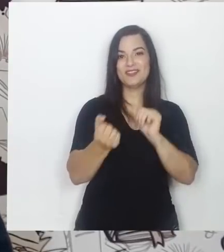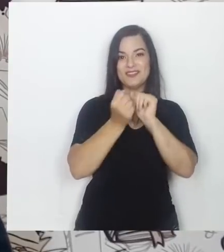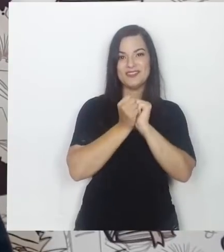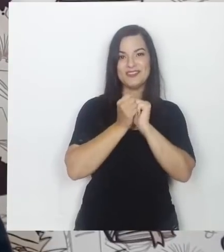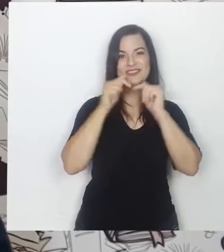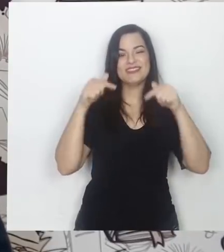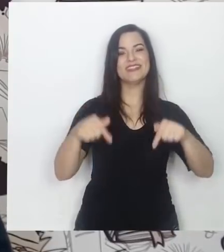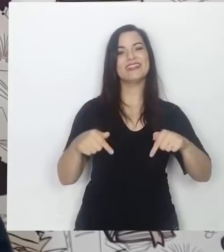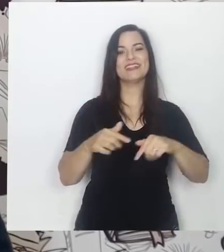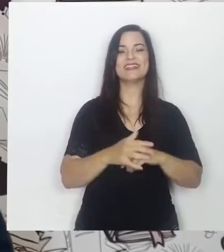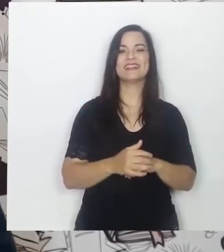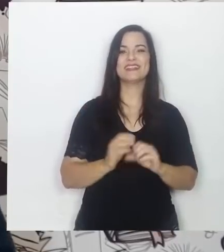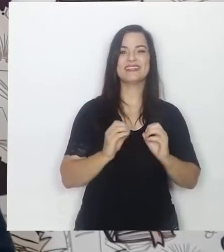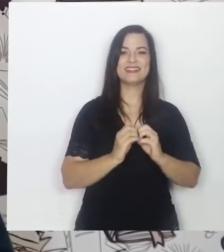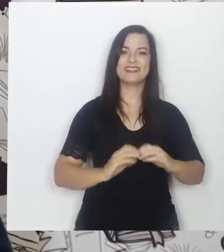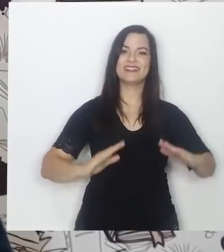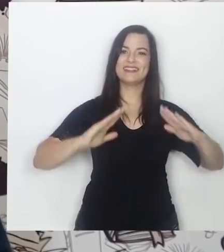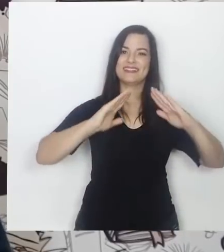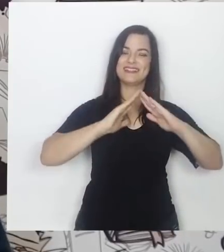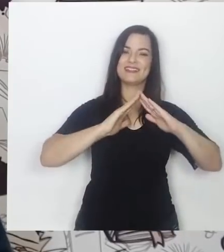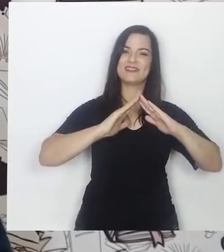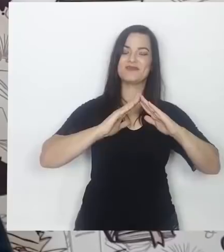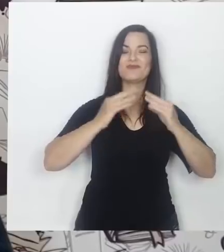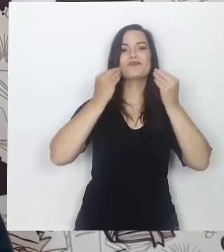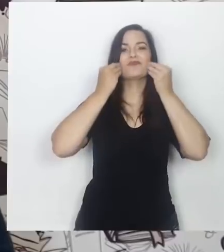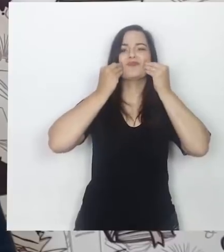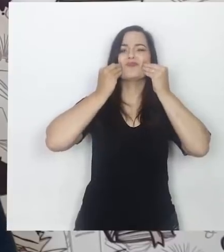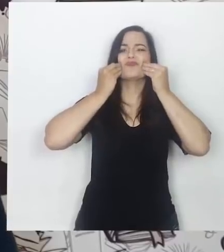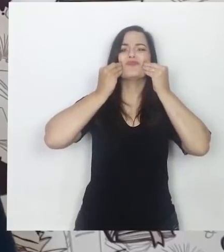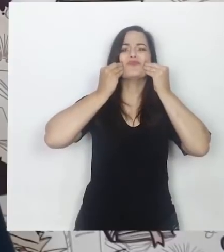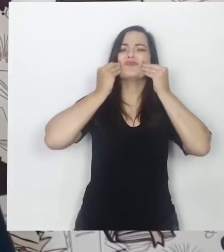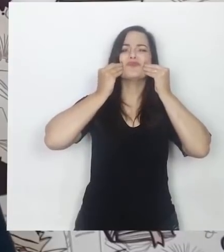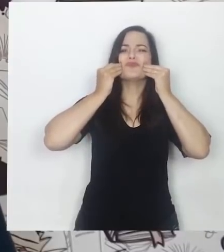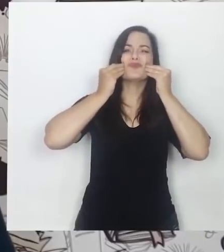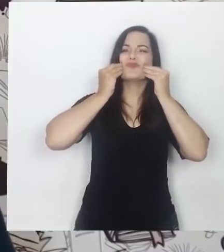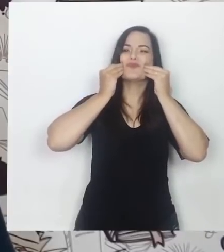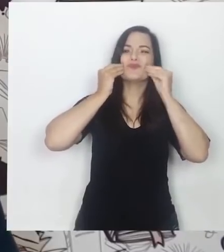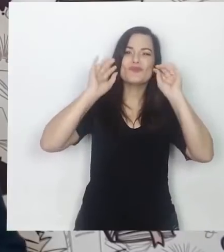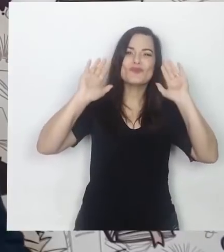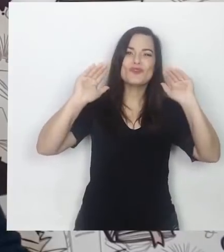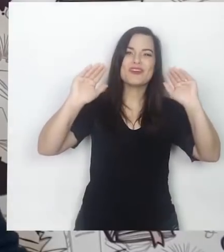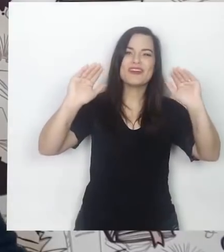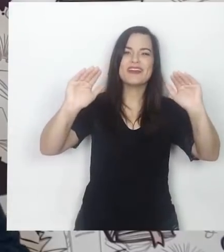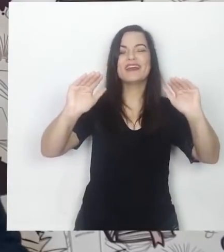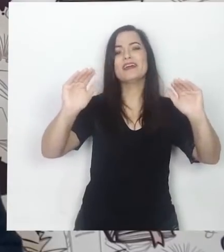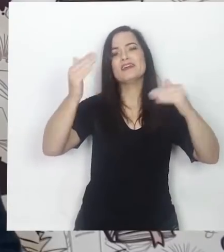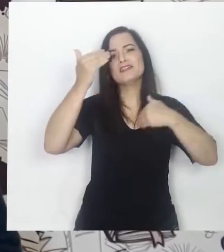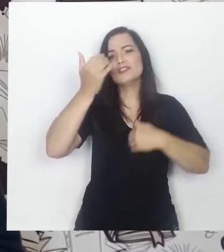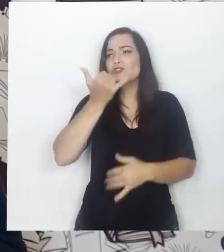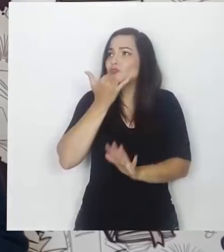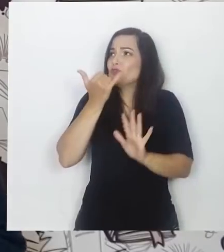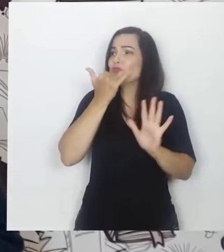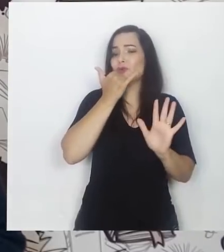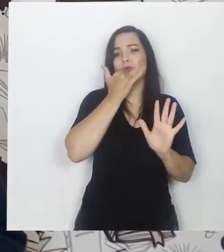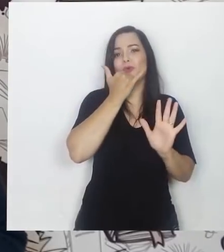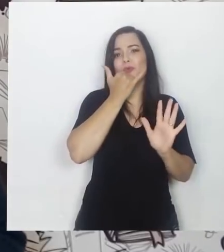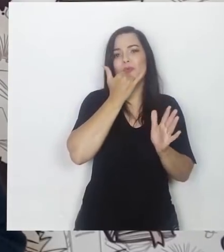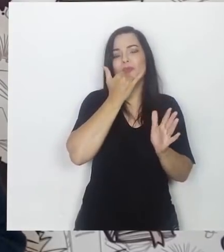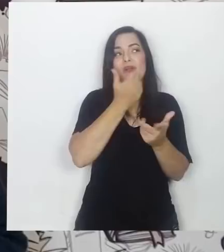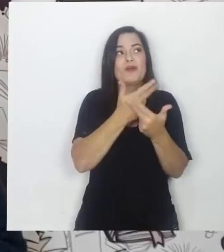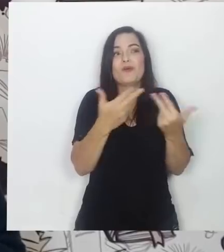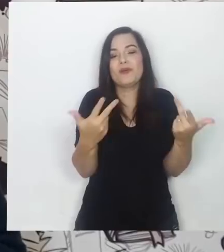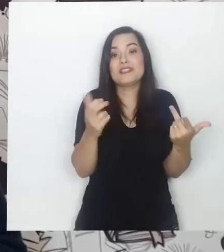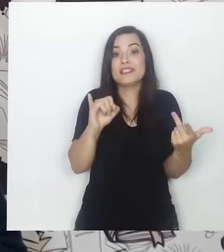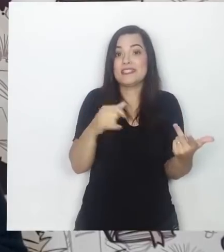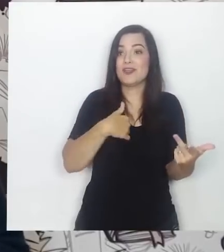no Saberes em Casa. Um grande beijo para todos vocês. Me perdoem se eu esqueci de dizer o nome de